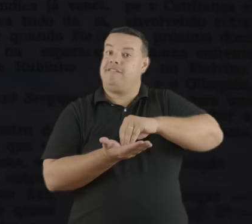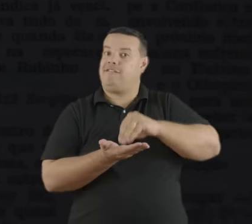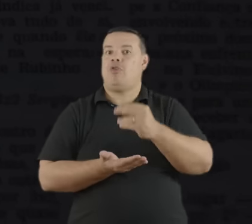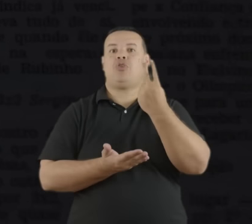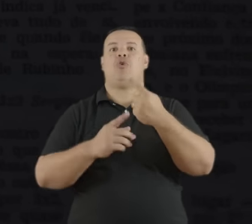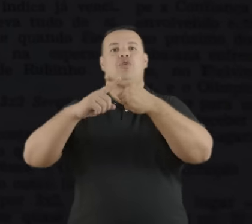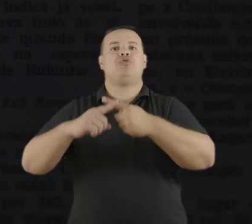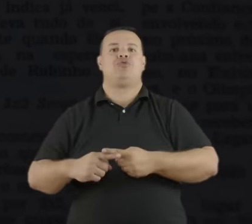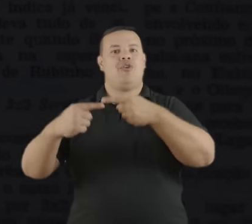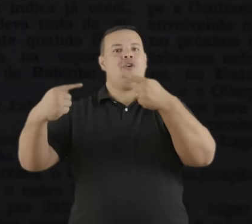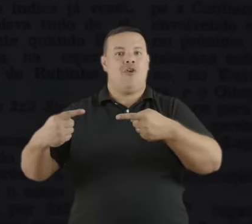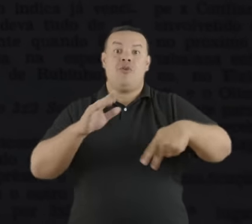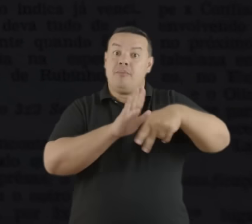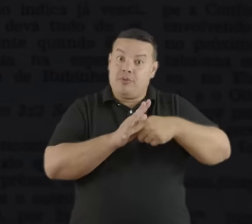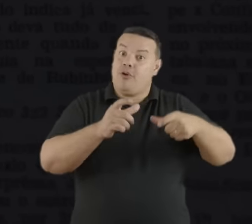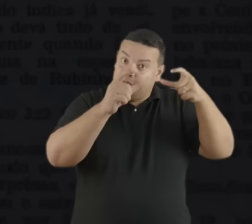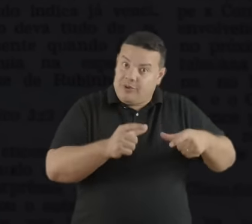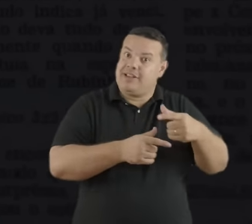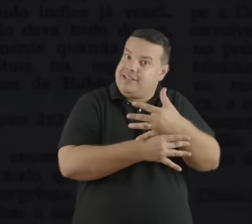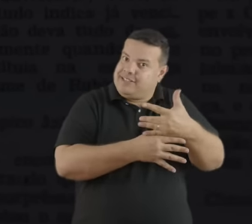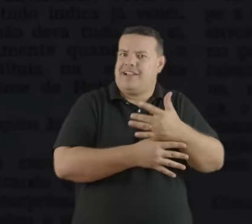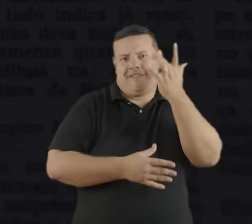2 compromissos, ambos dentro de casa e